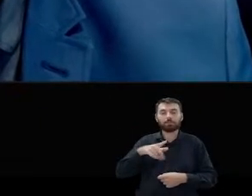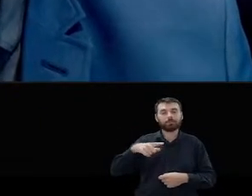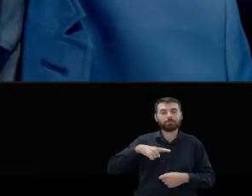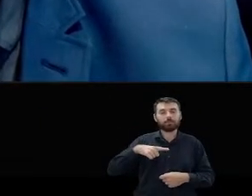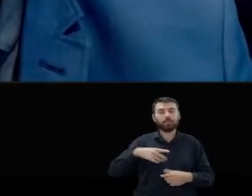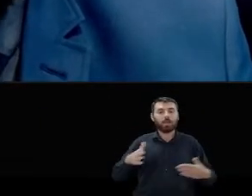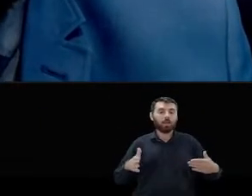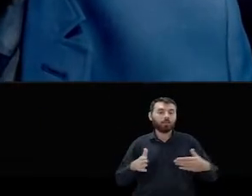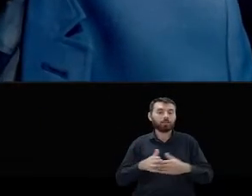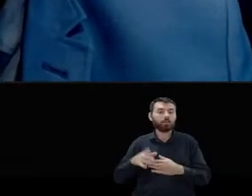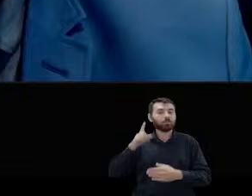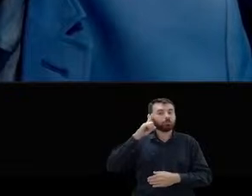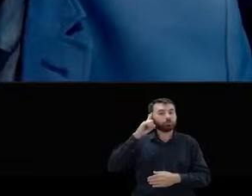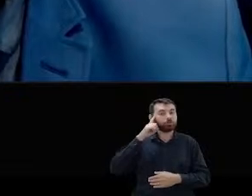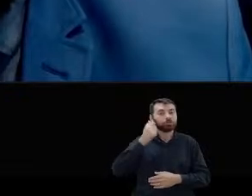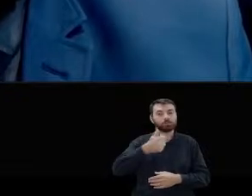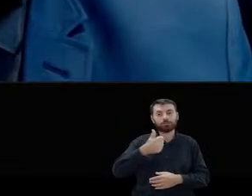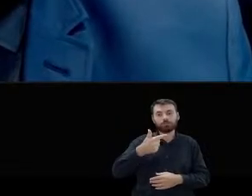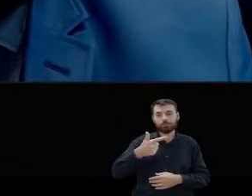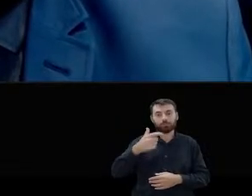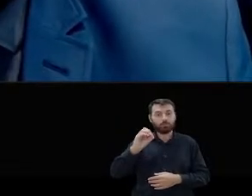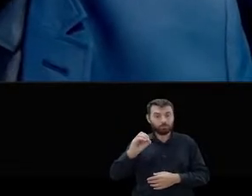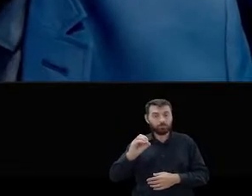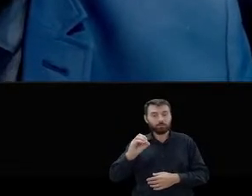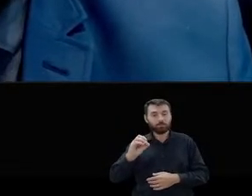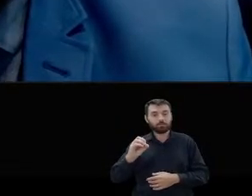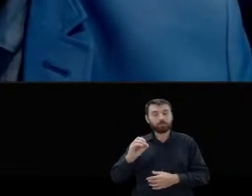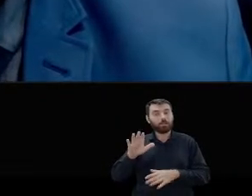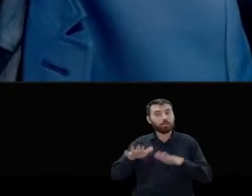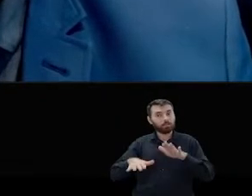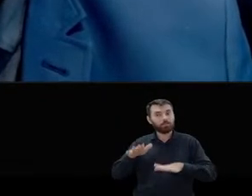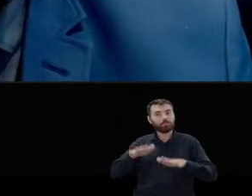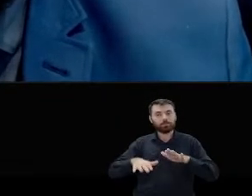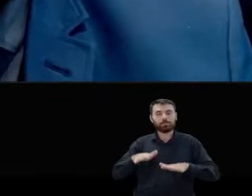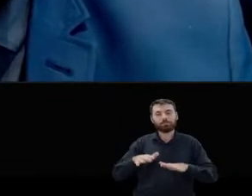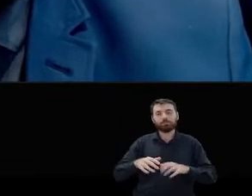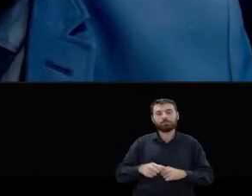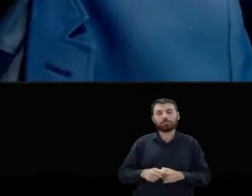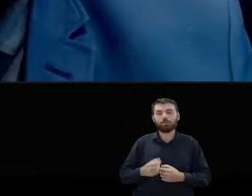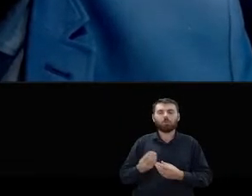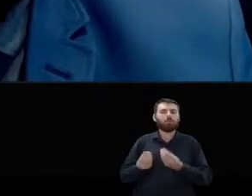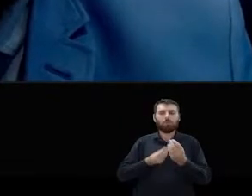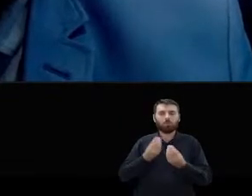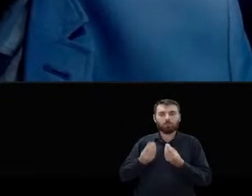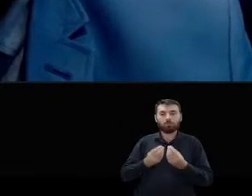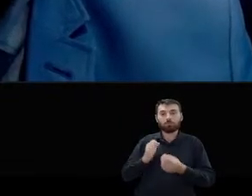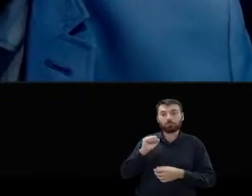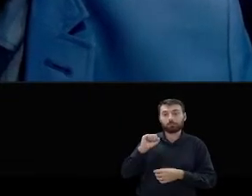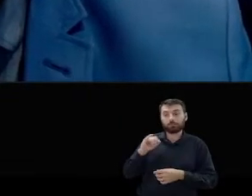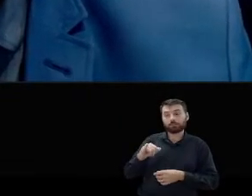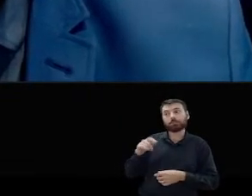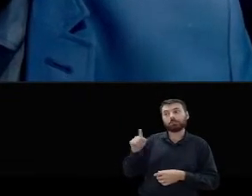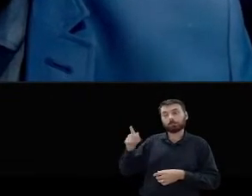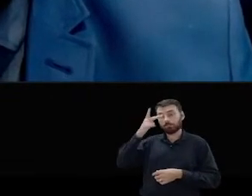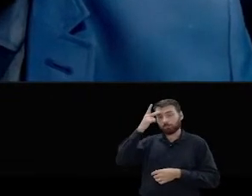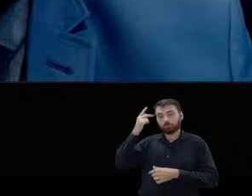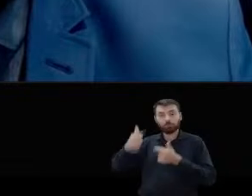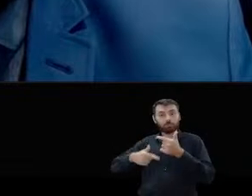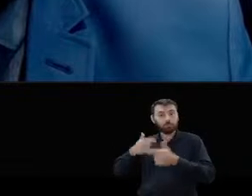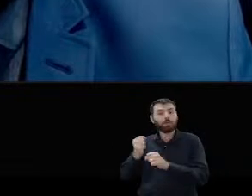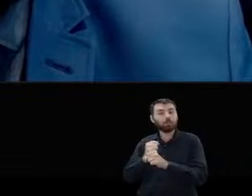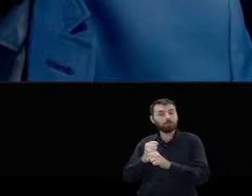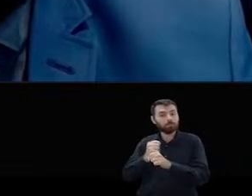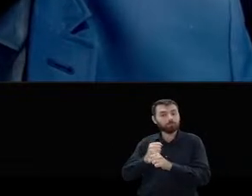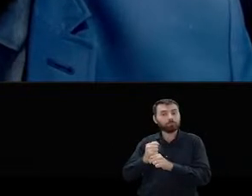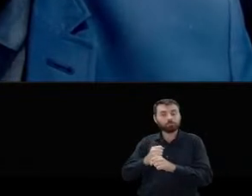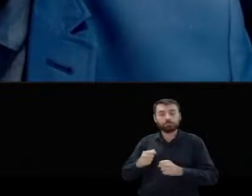em algumas situações. Que situações são essas? Alguns empregados que cumpriram ali um determinado tempo de serviço. Em que pese a